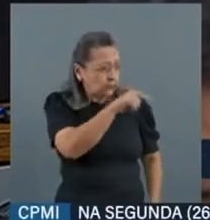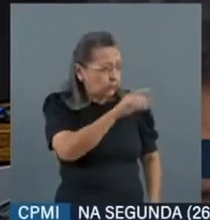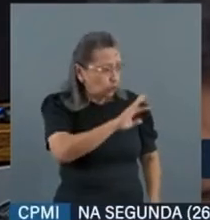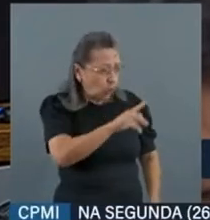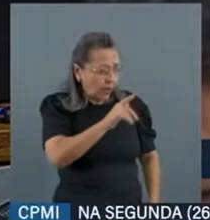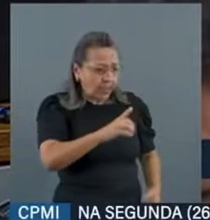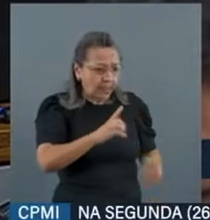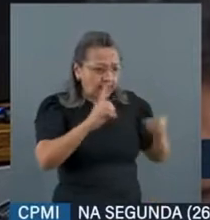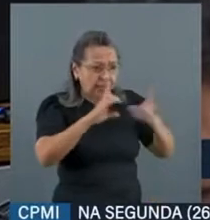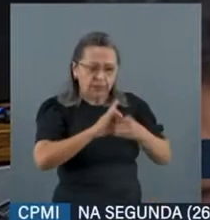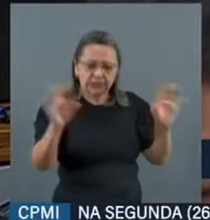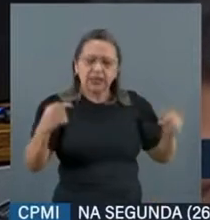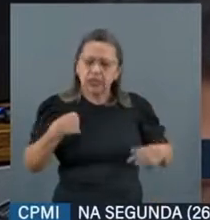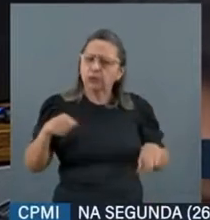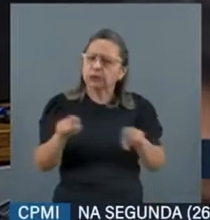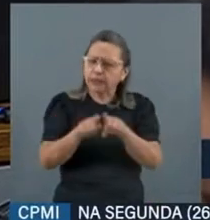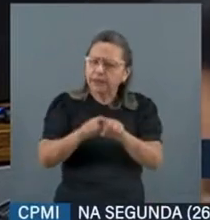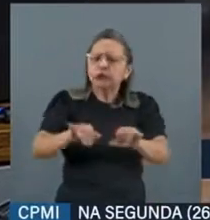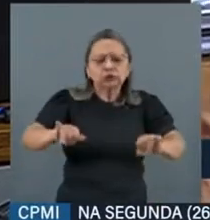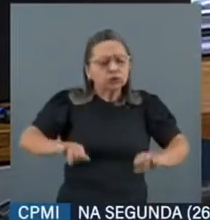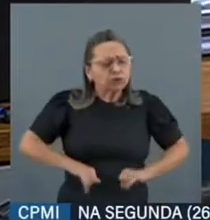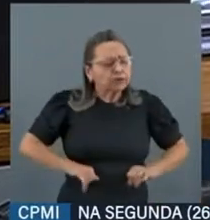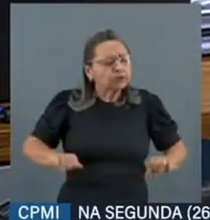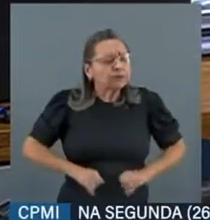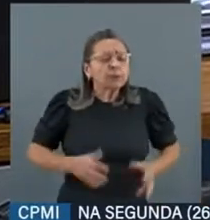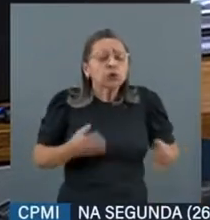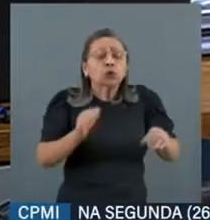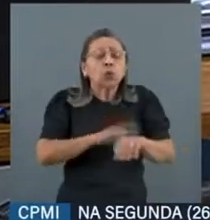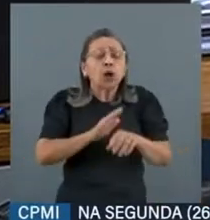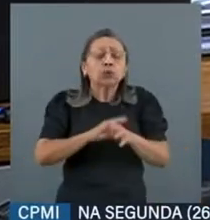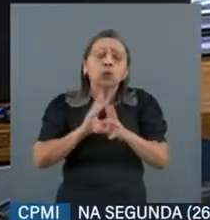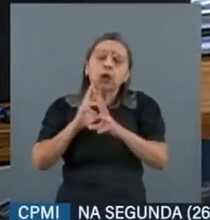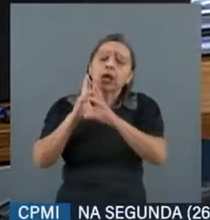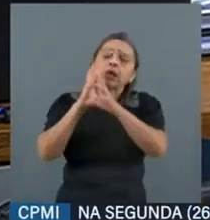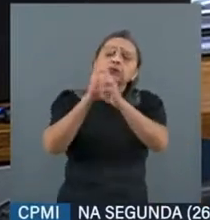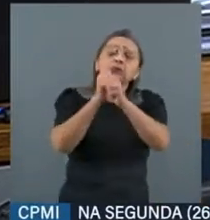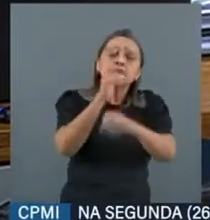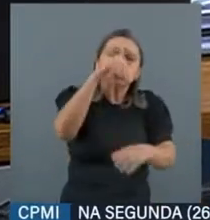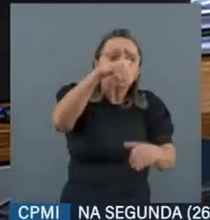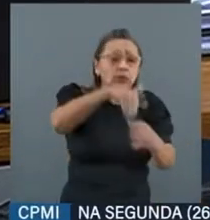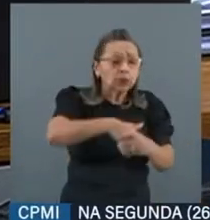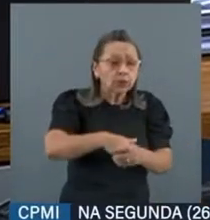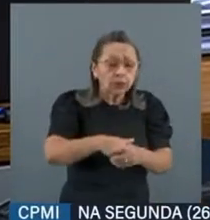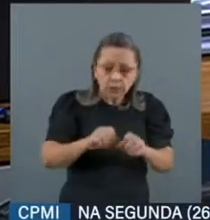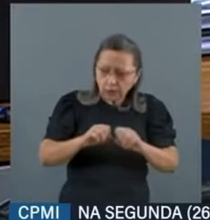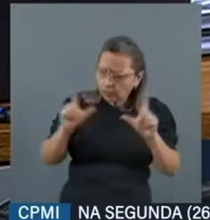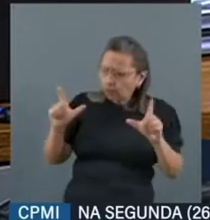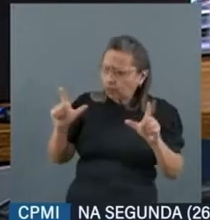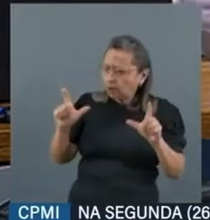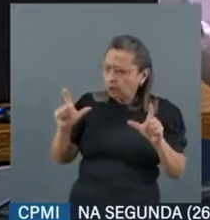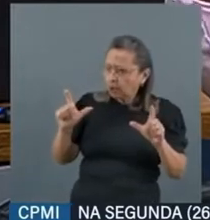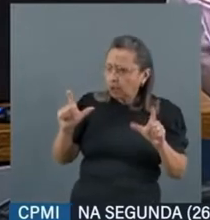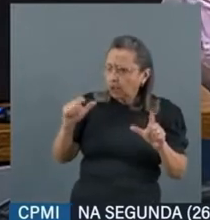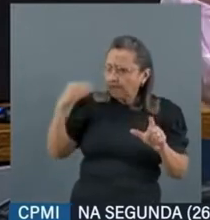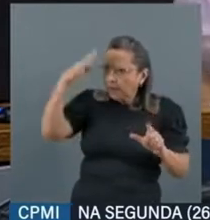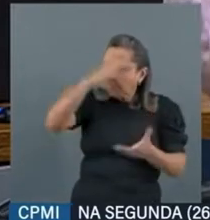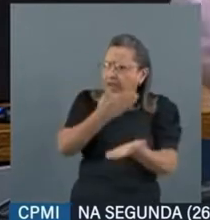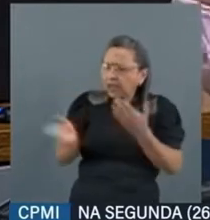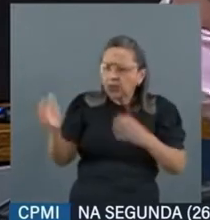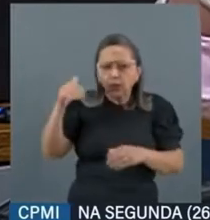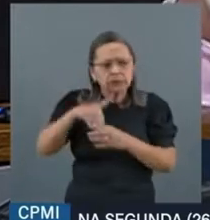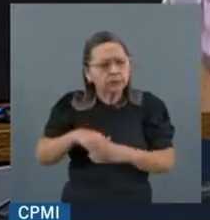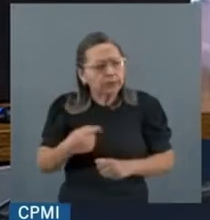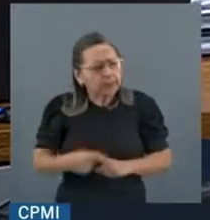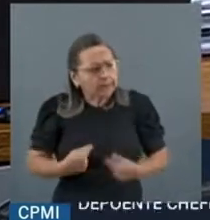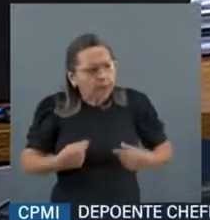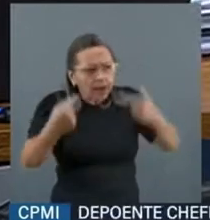sofri demais quando das urnas e o presidente bolsonaro perdeu as eleições que na minha cabeça Seu Jorge falou meu deus como é